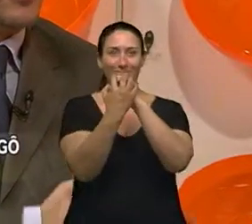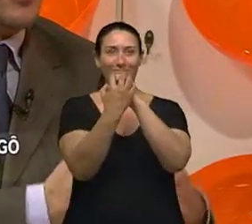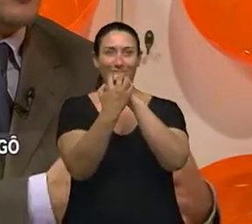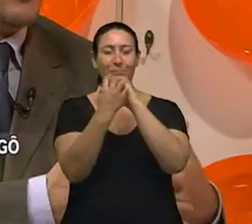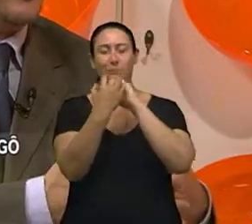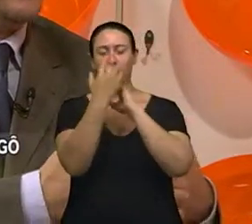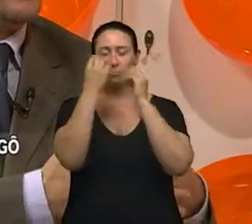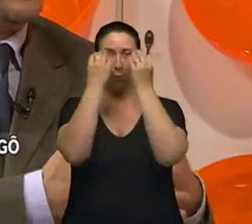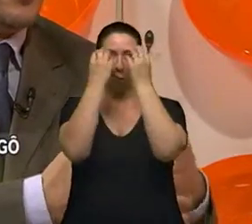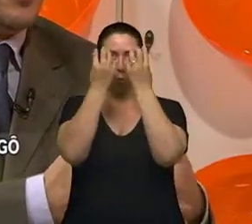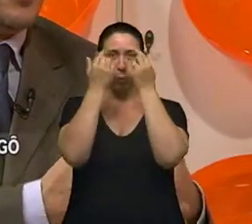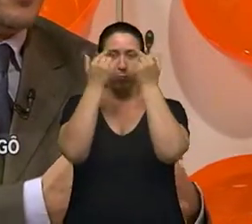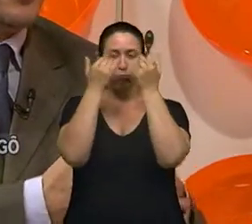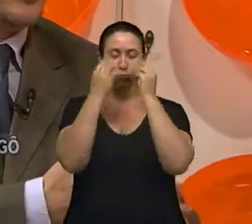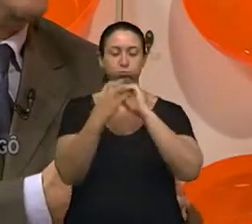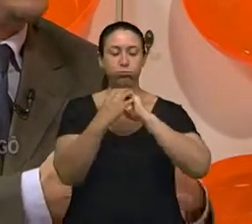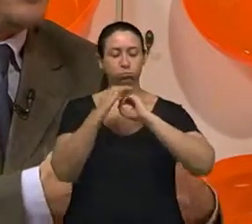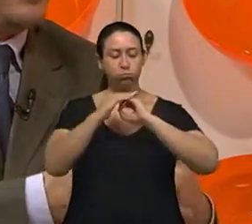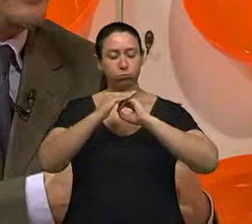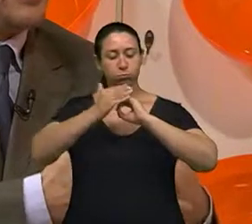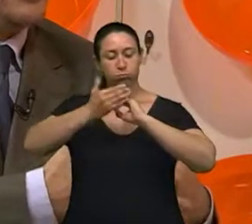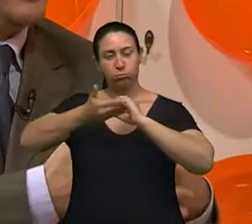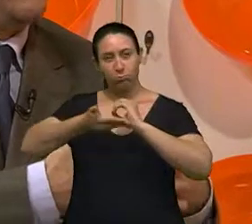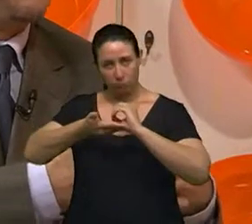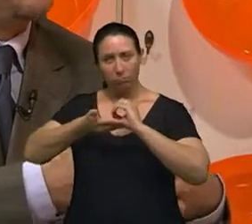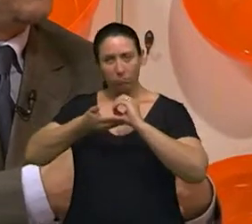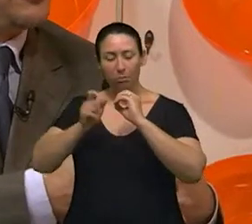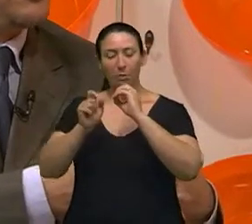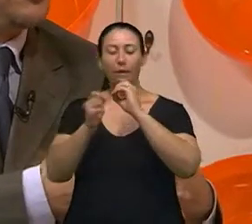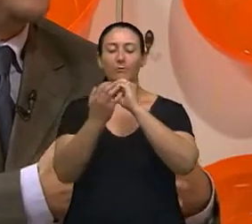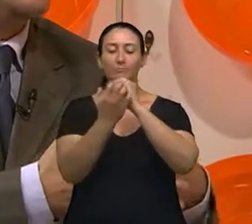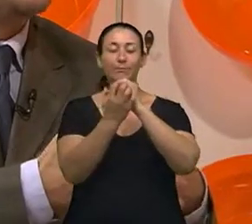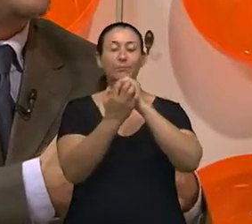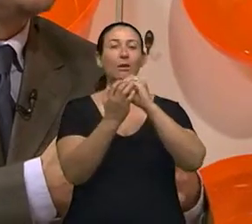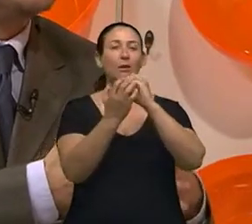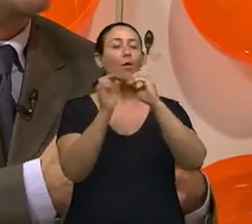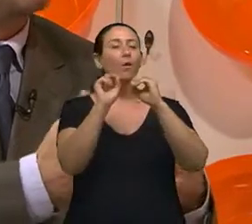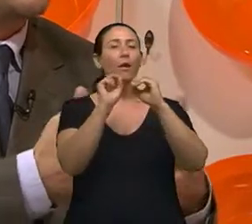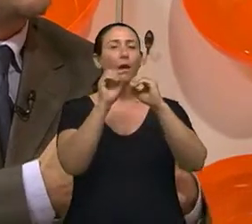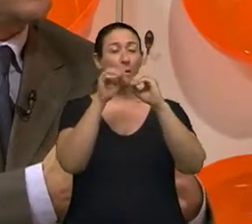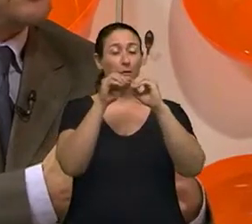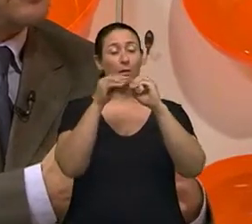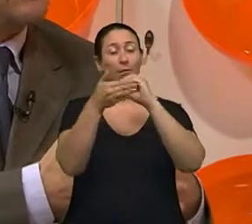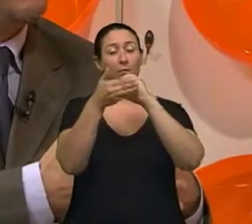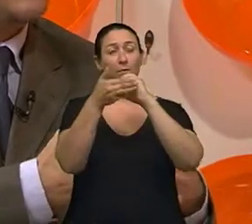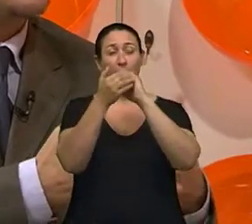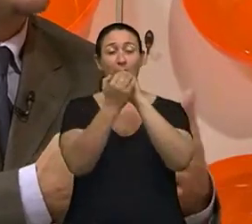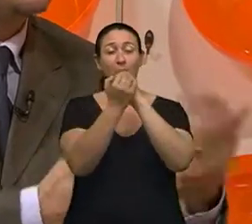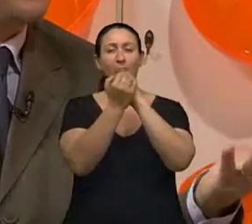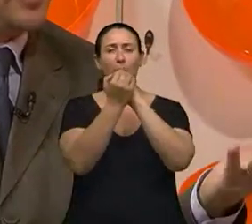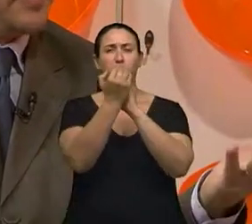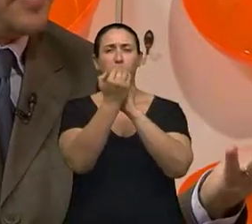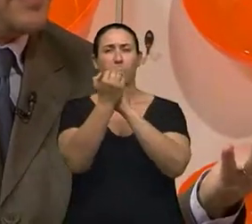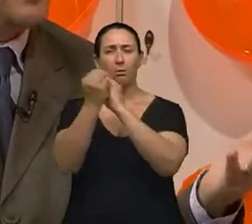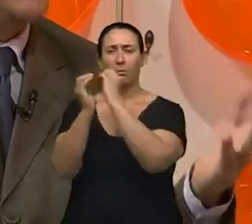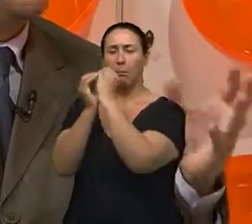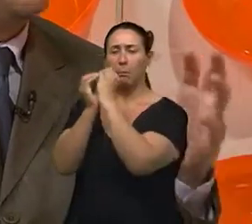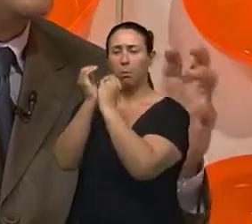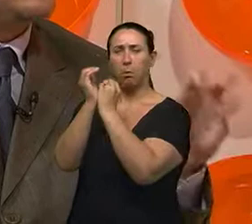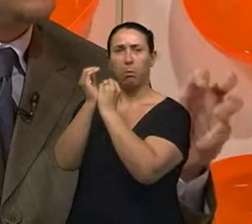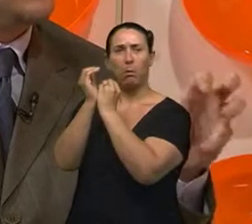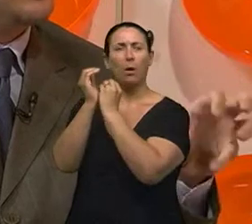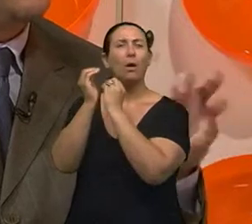camada de estabilizada, que ela tem no fundo do olho e causa uma perda de visão bastante súbita